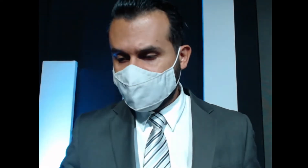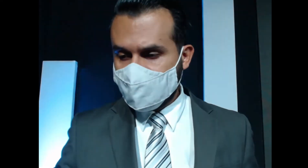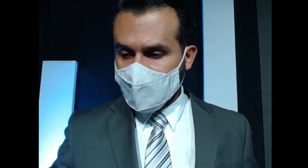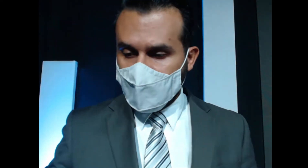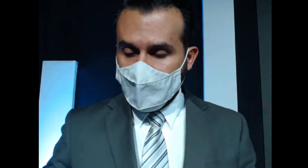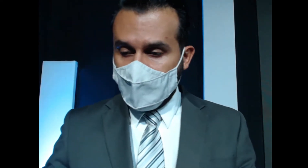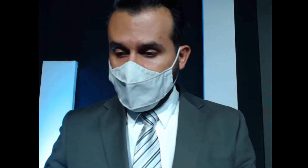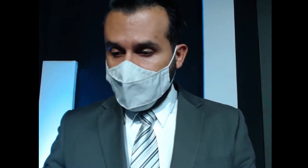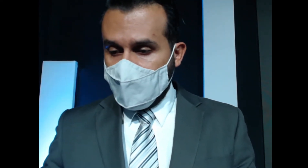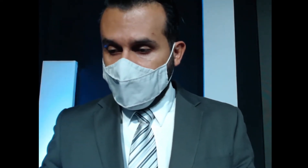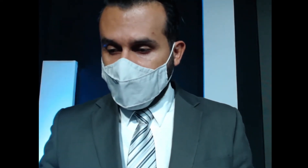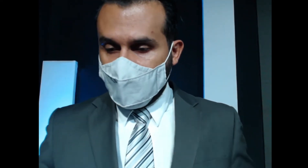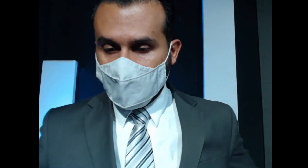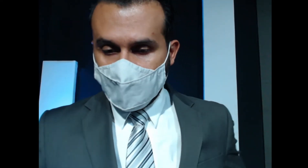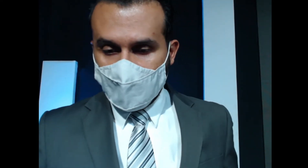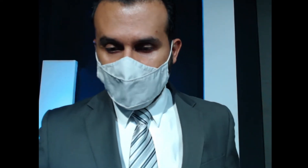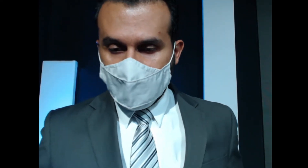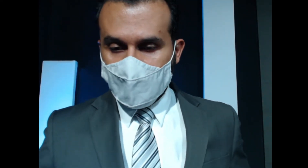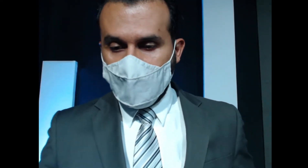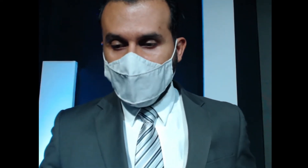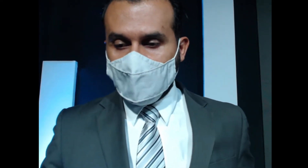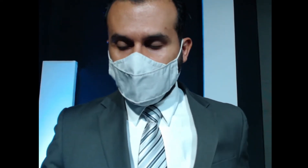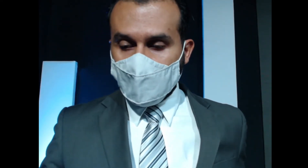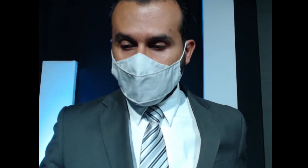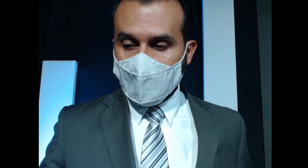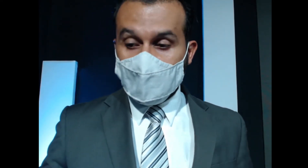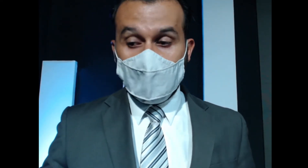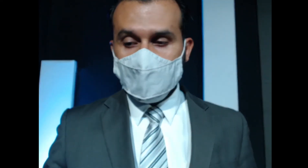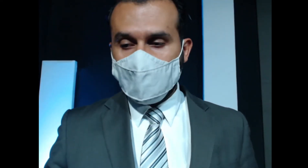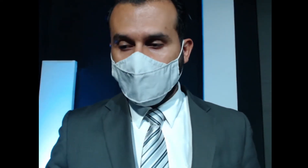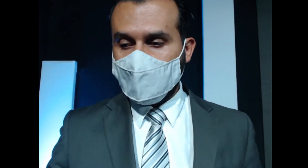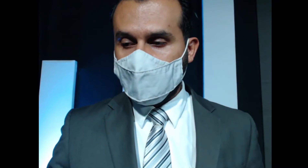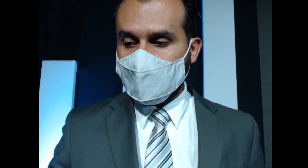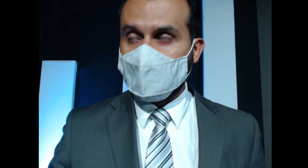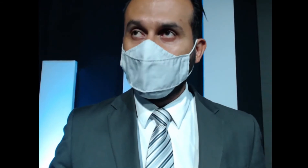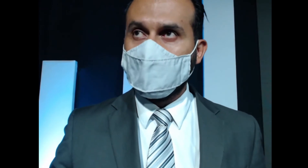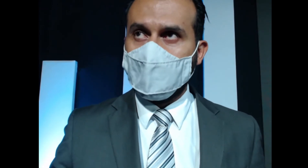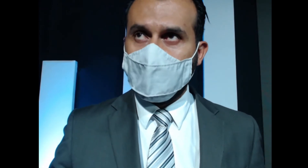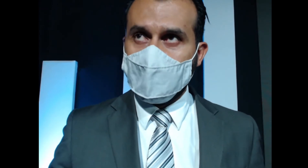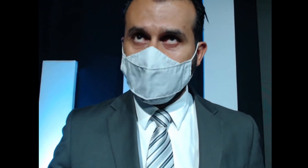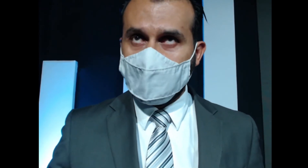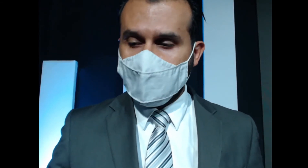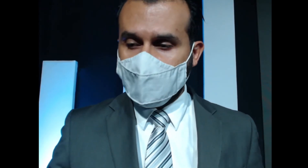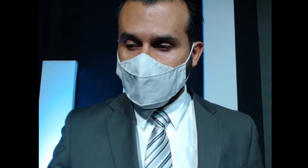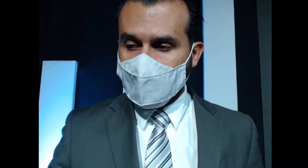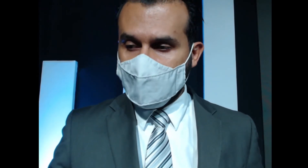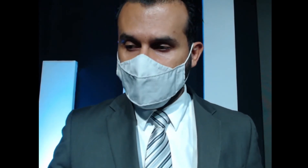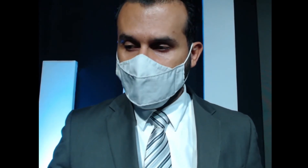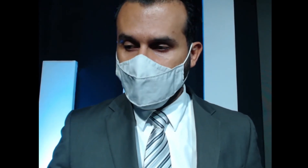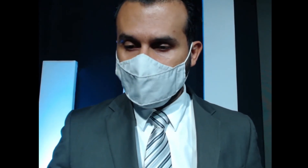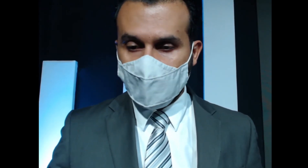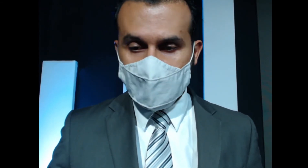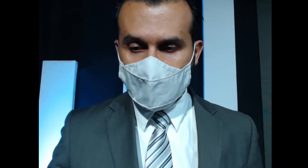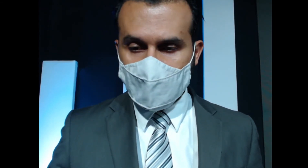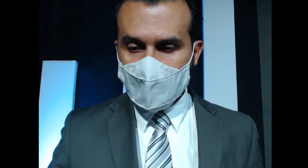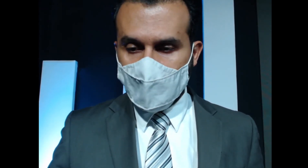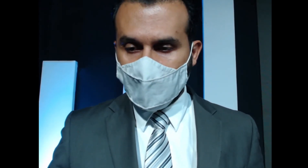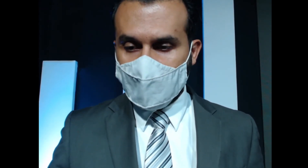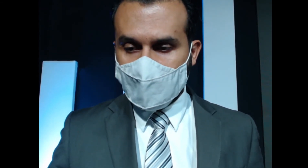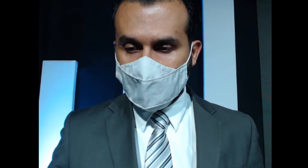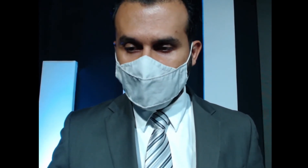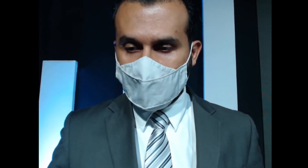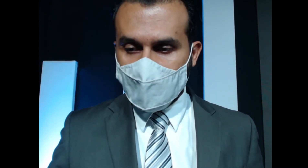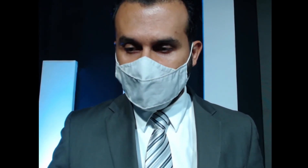então, abrir para conduzir este primeiro debate do nosso seminário. Convidamos a doutora Gisele